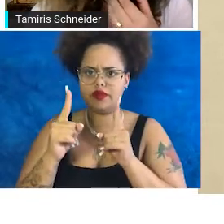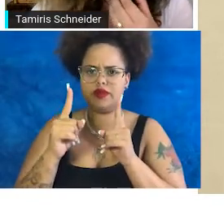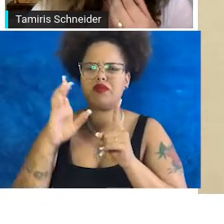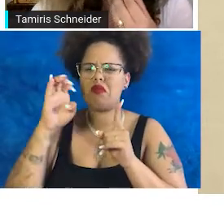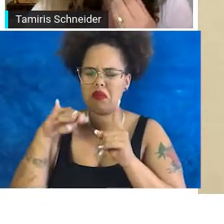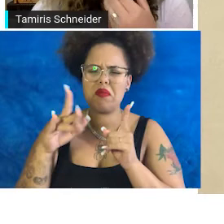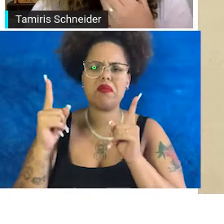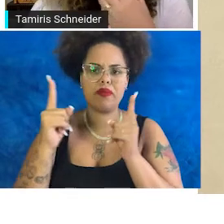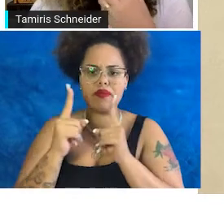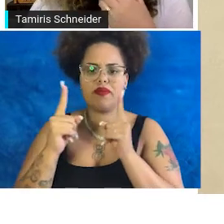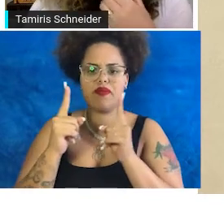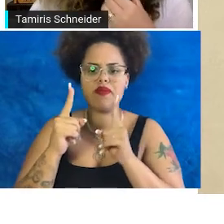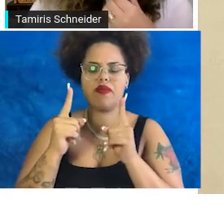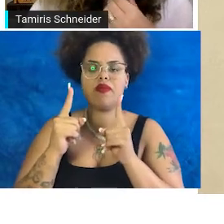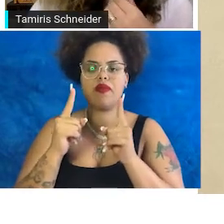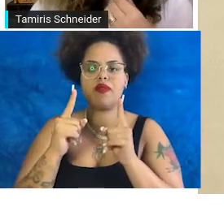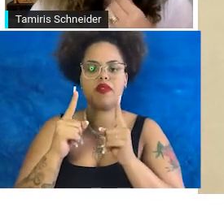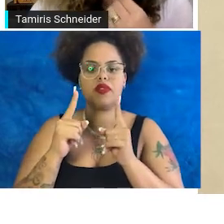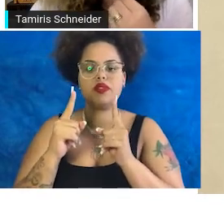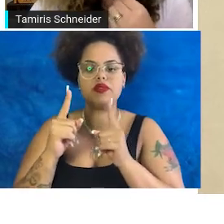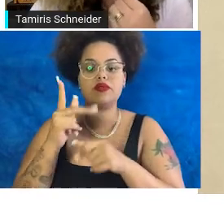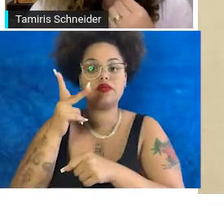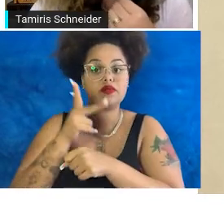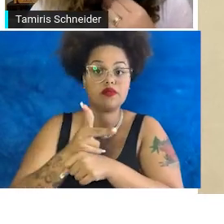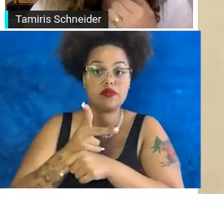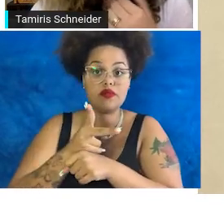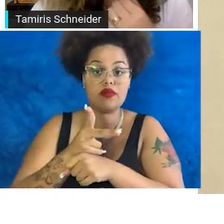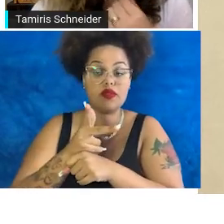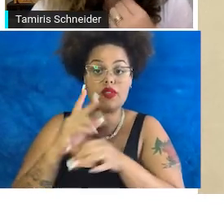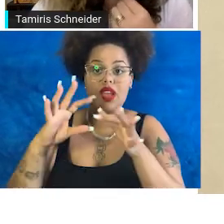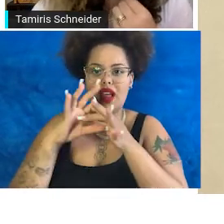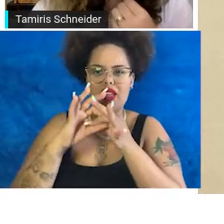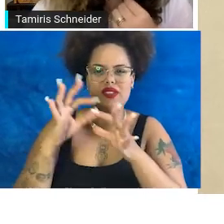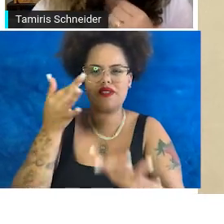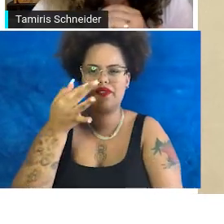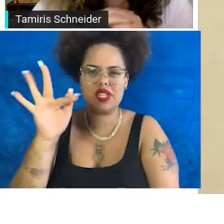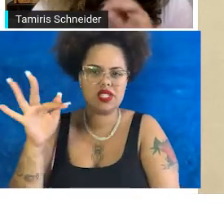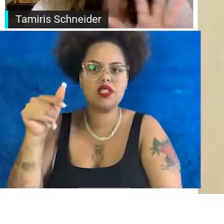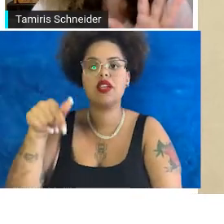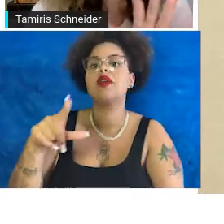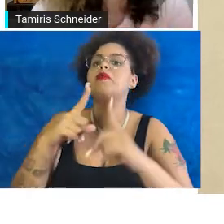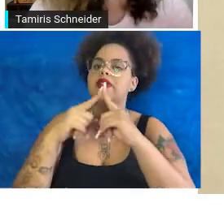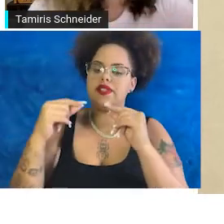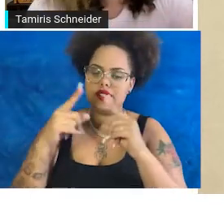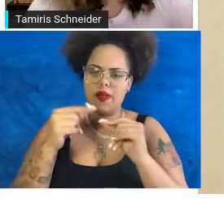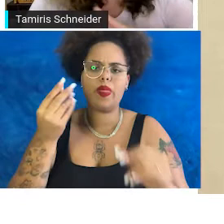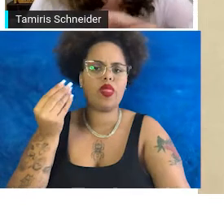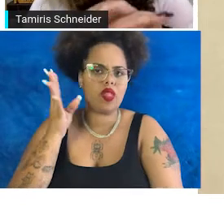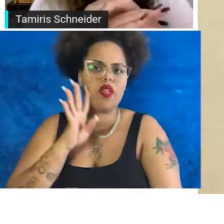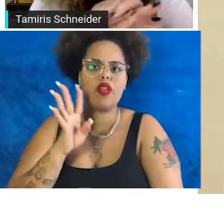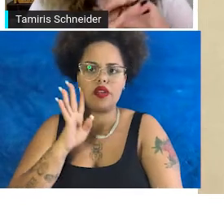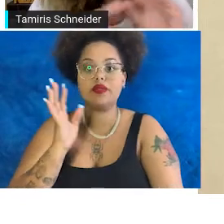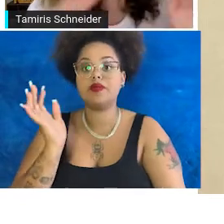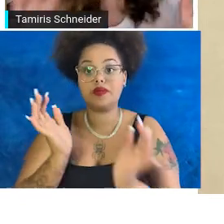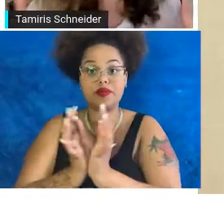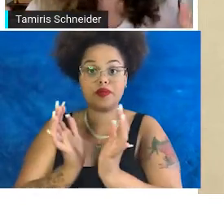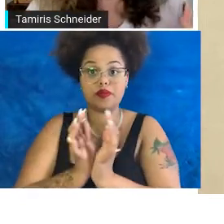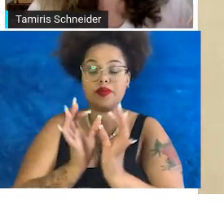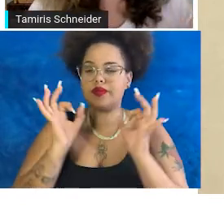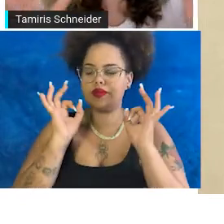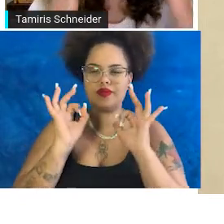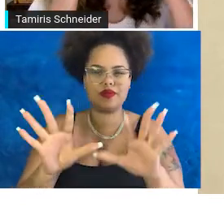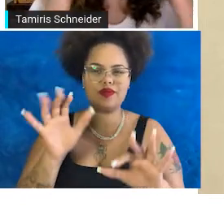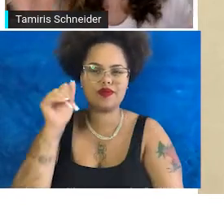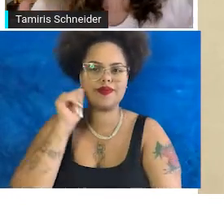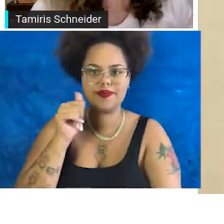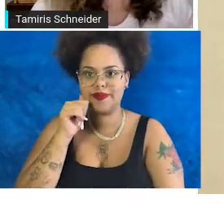bem curtinho mesmo, que a gente filmou na Aliança Francesa, aqui em Brasília, foi assim super legal. A equipe basicamente de